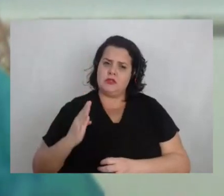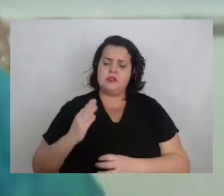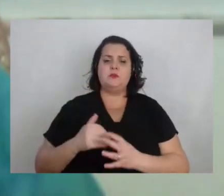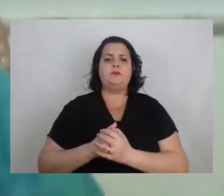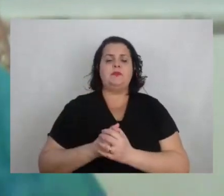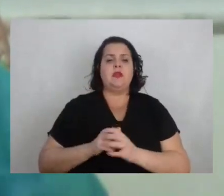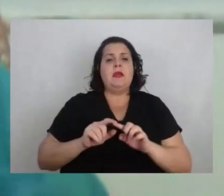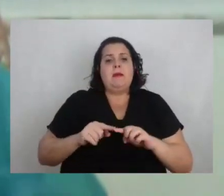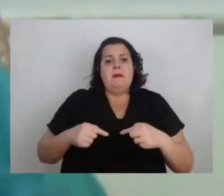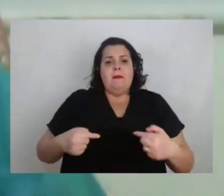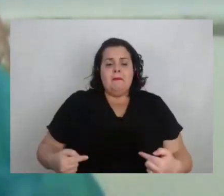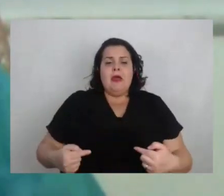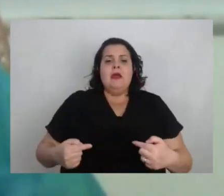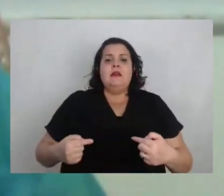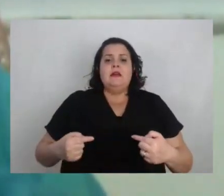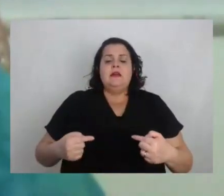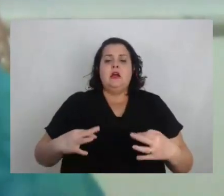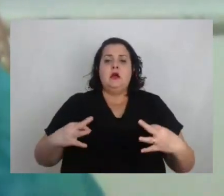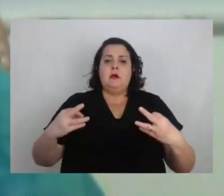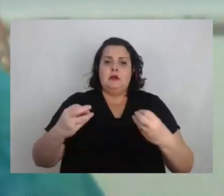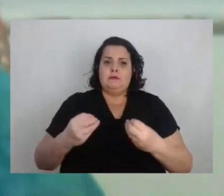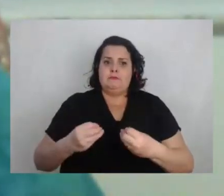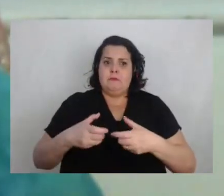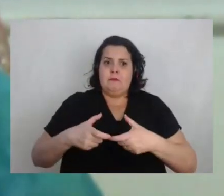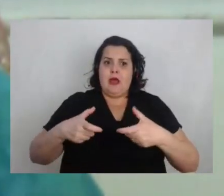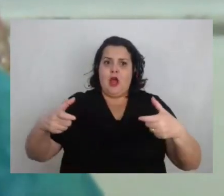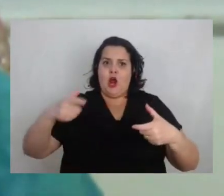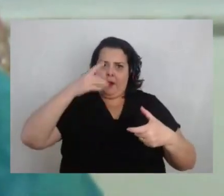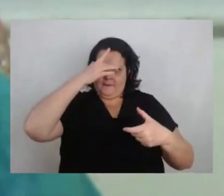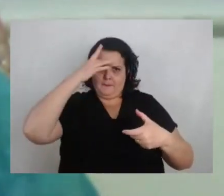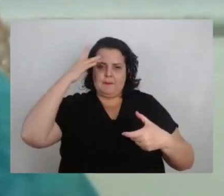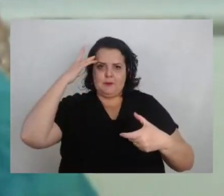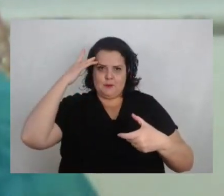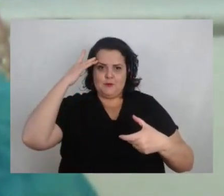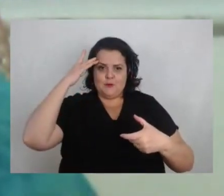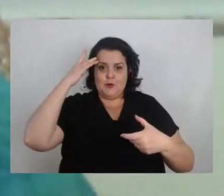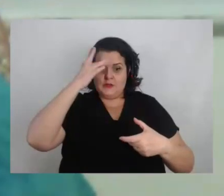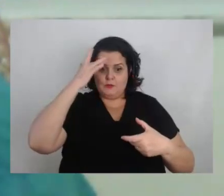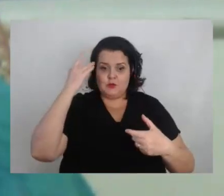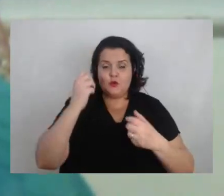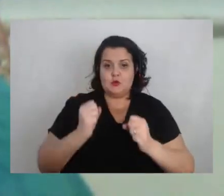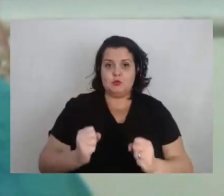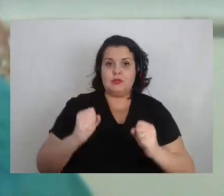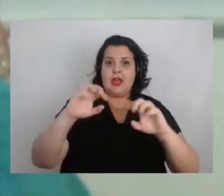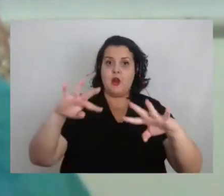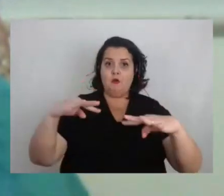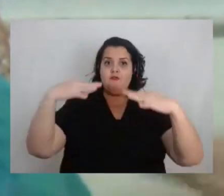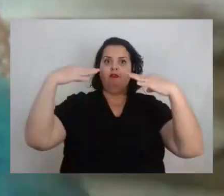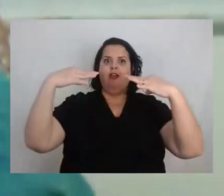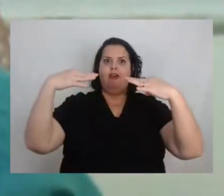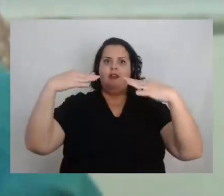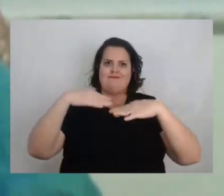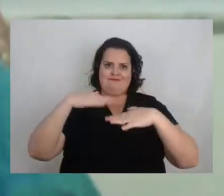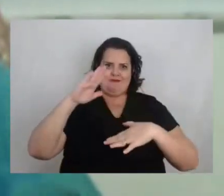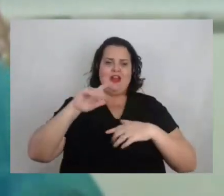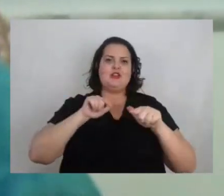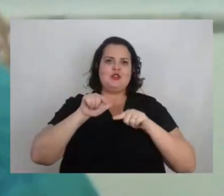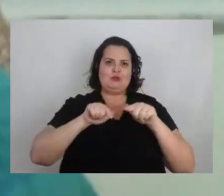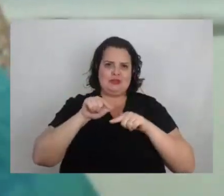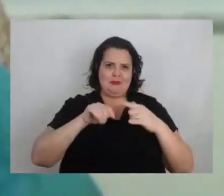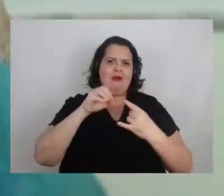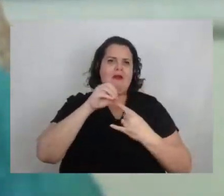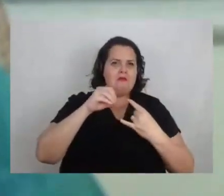essa pandemia permitiu uma maior visibilidade da sua produção. Quando eu comecei a fazer